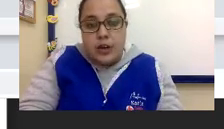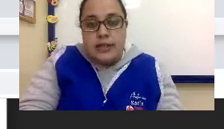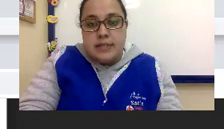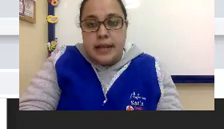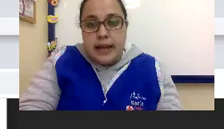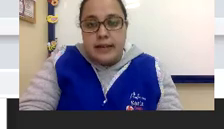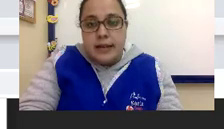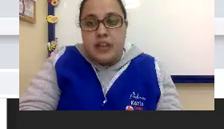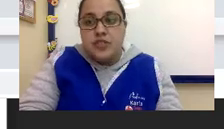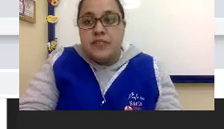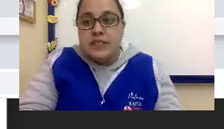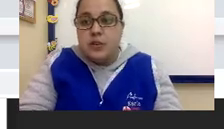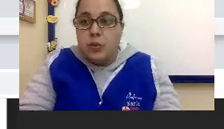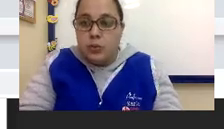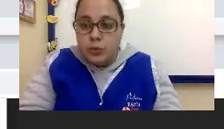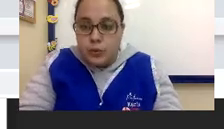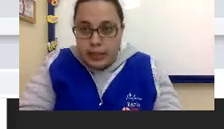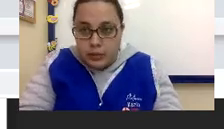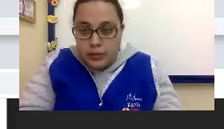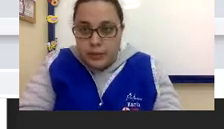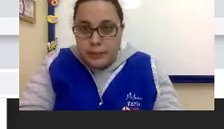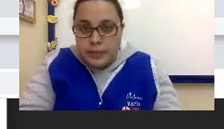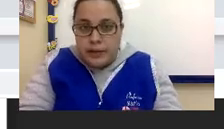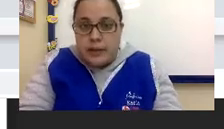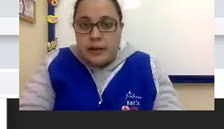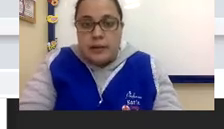Essa hora da experiência, a gente vai fazer num outro momento.